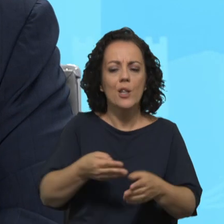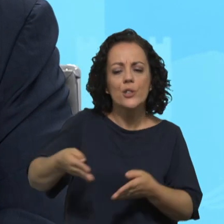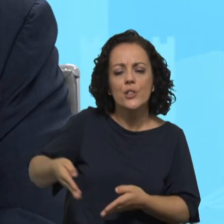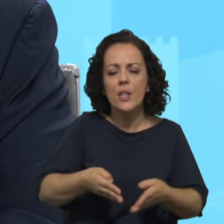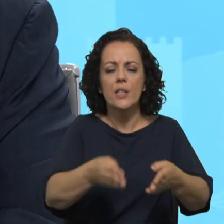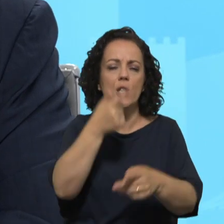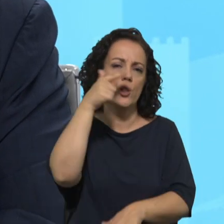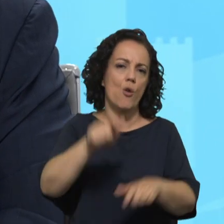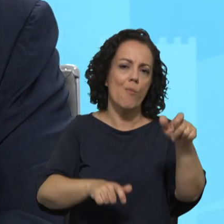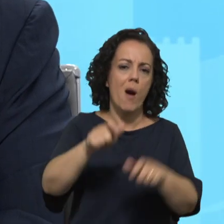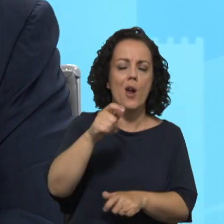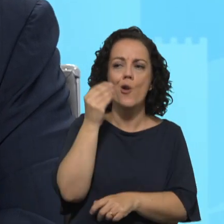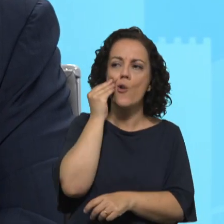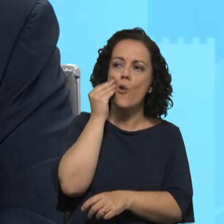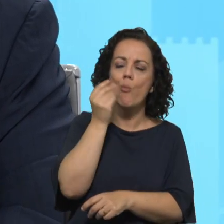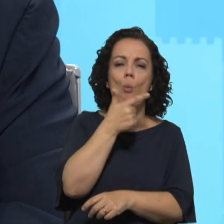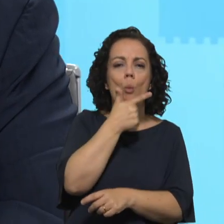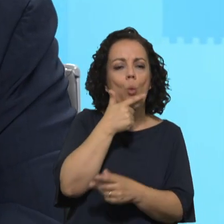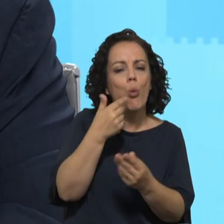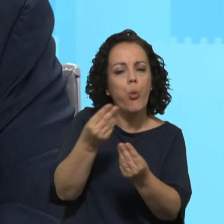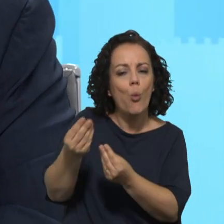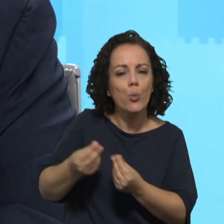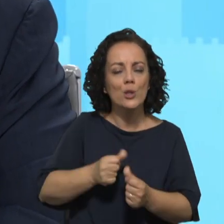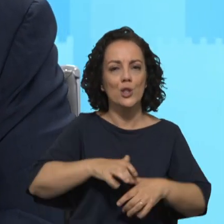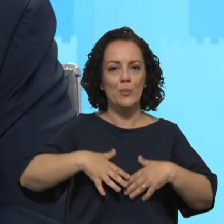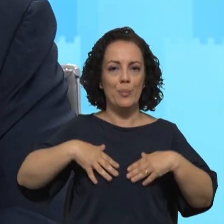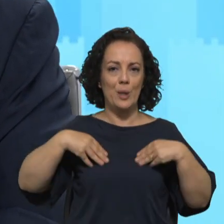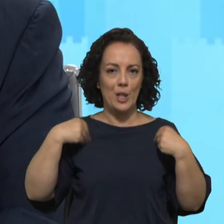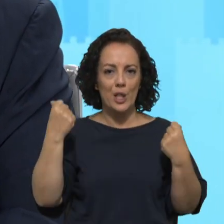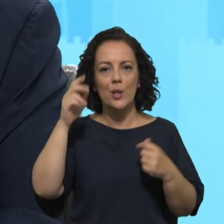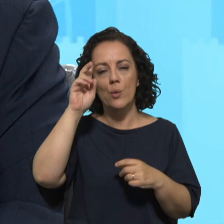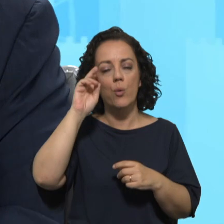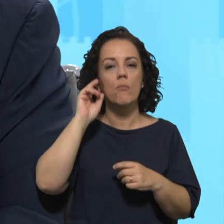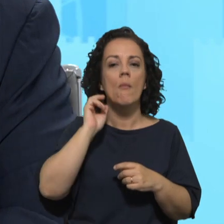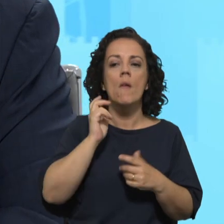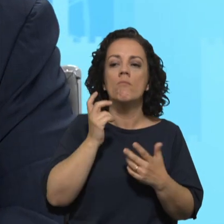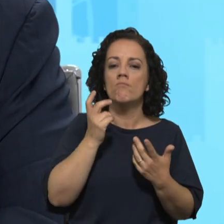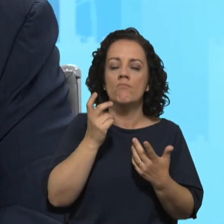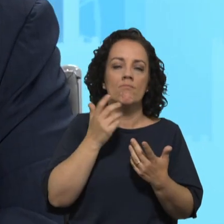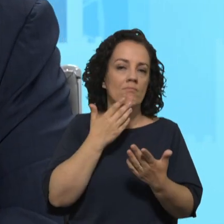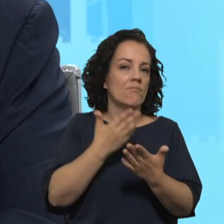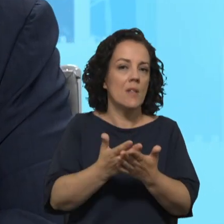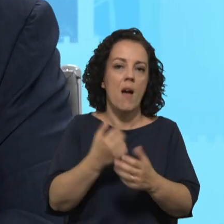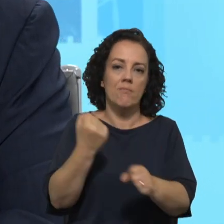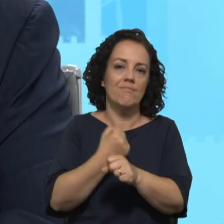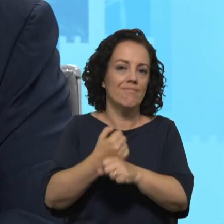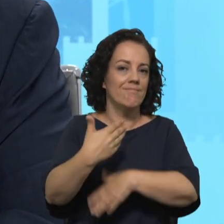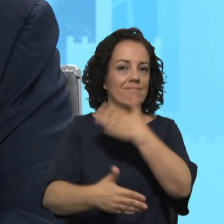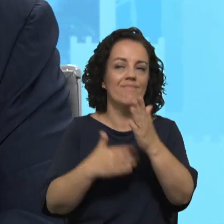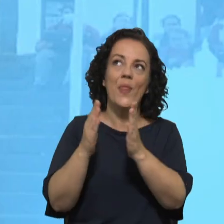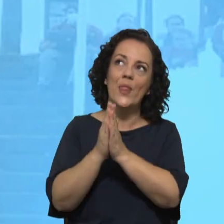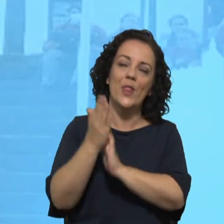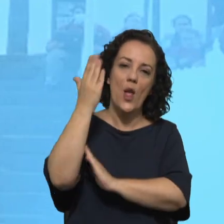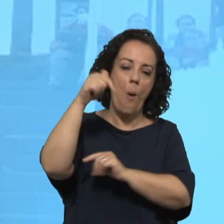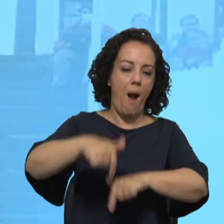com a docilidade ao Espírito, que sopra onde quer e como quer e que vai realizando a obra de Deus no mundo. Mas para isso temos